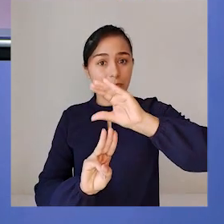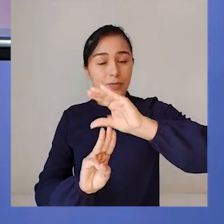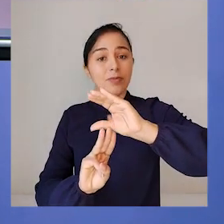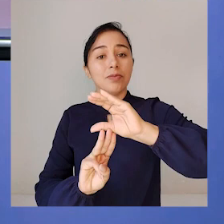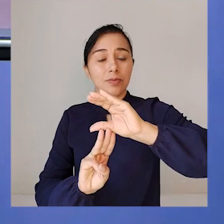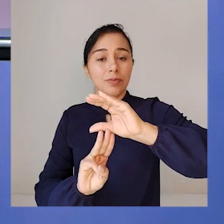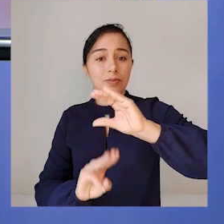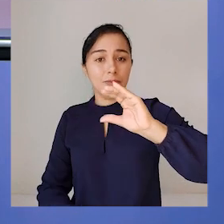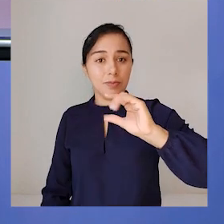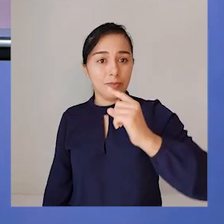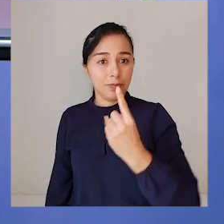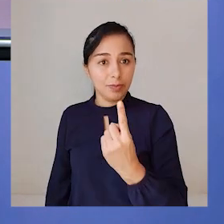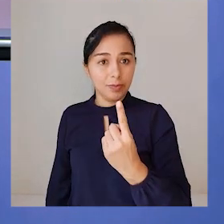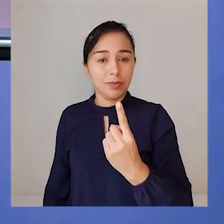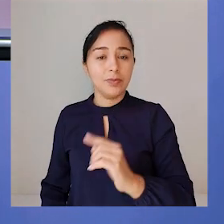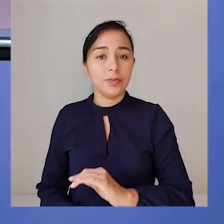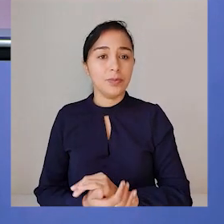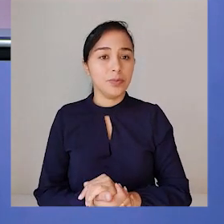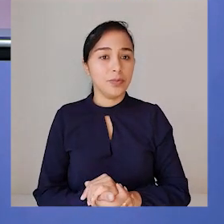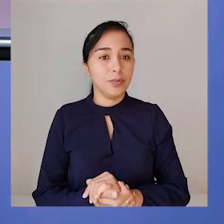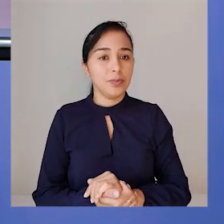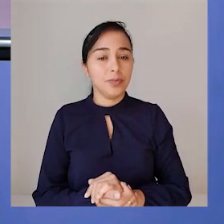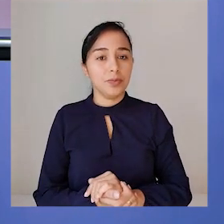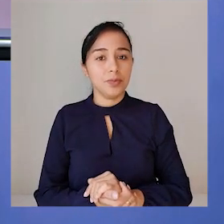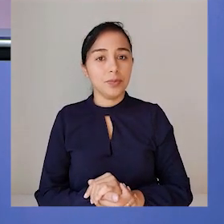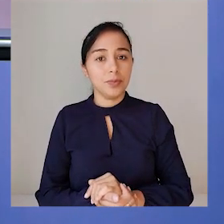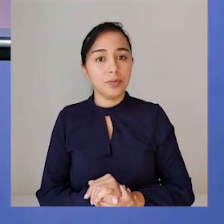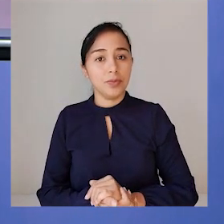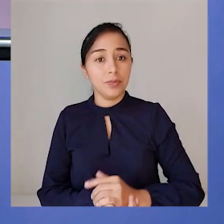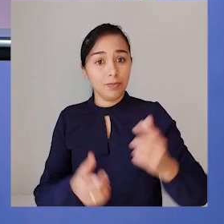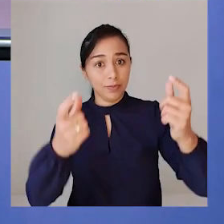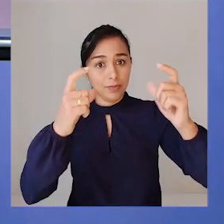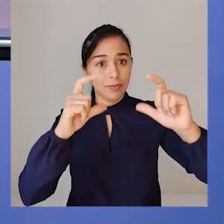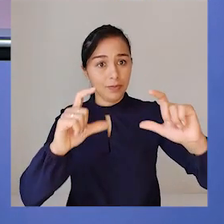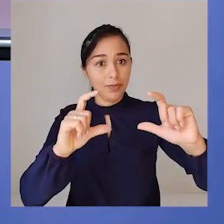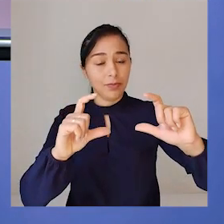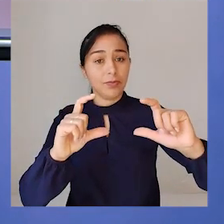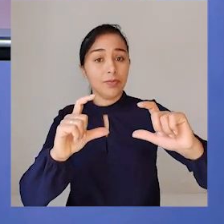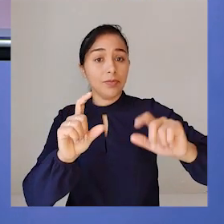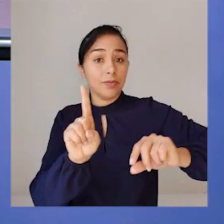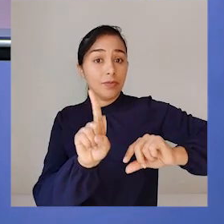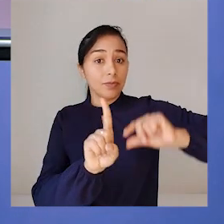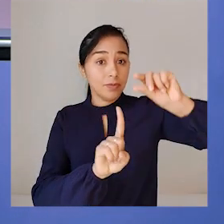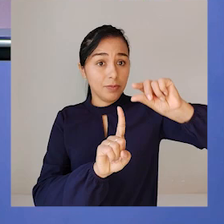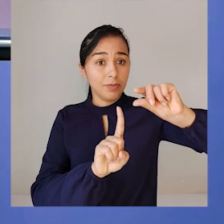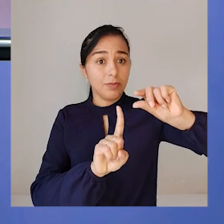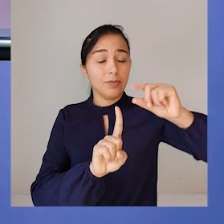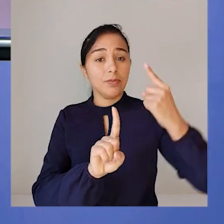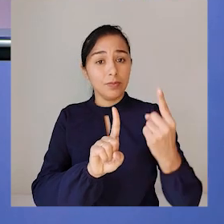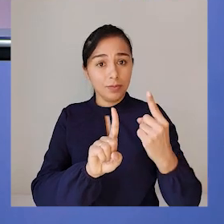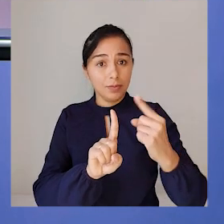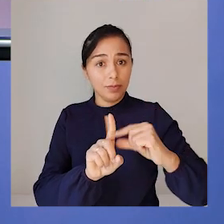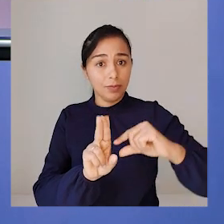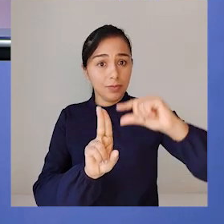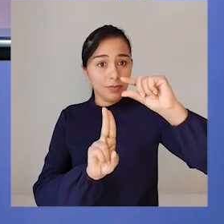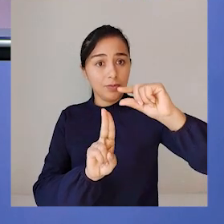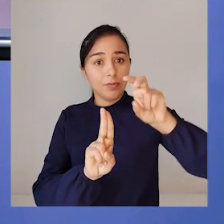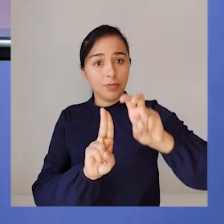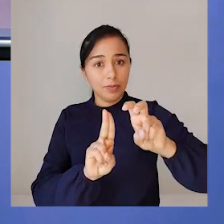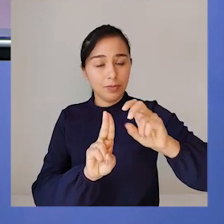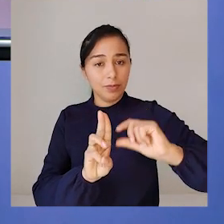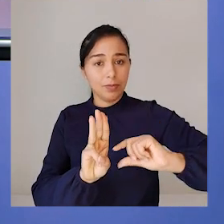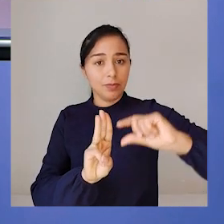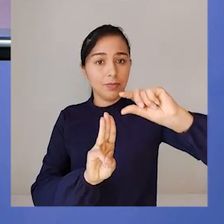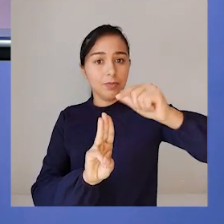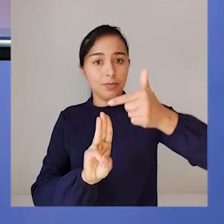251, o 1 é a unidade, o 5 é a dezena, o 5 a dezena e o 2